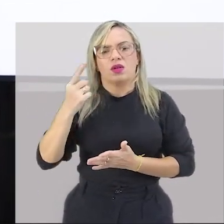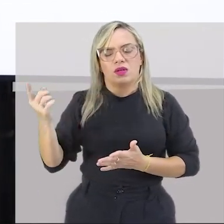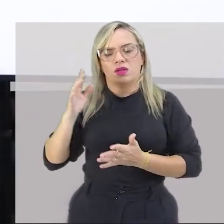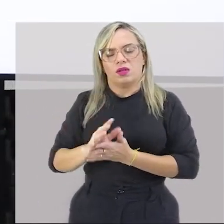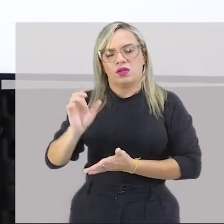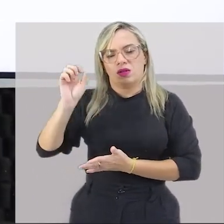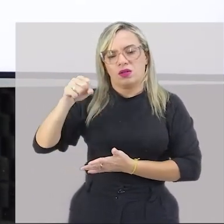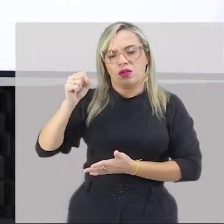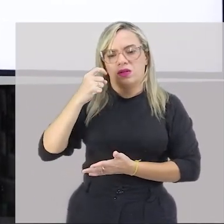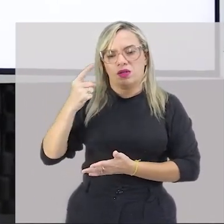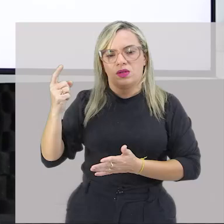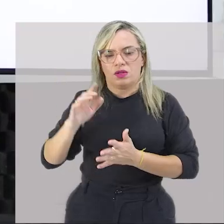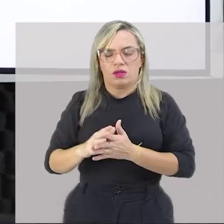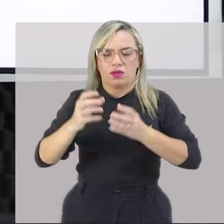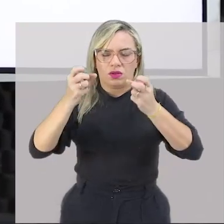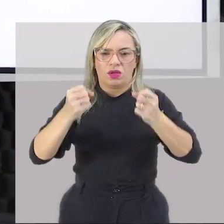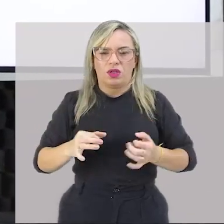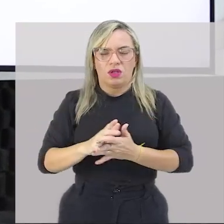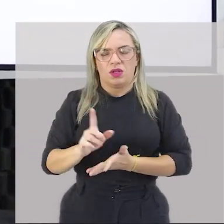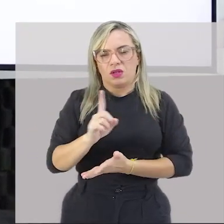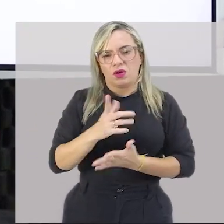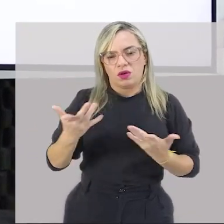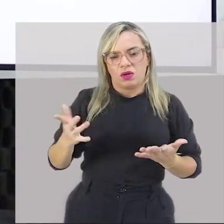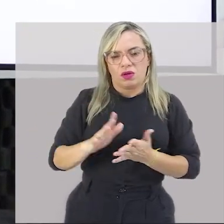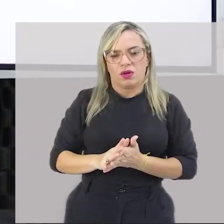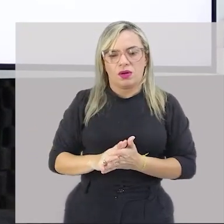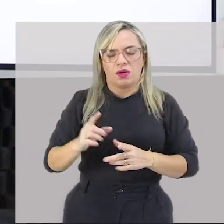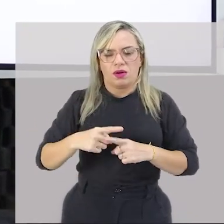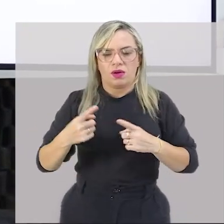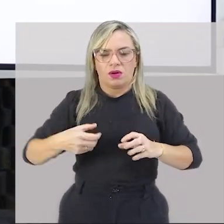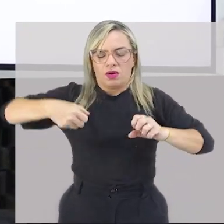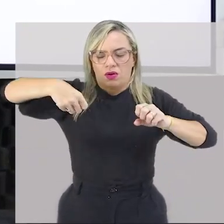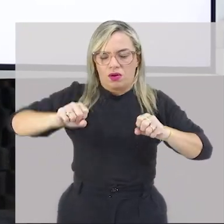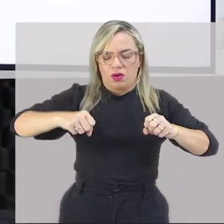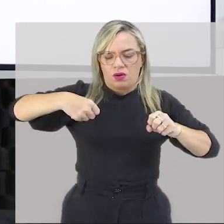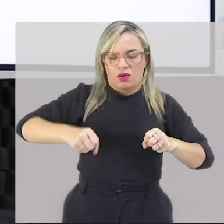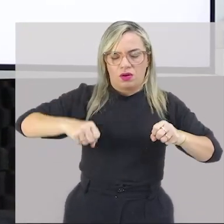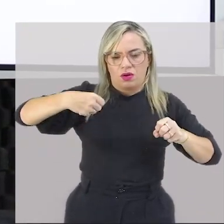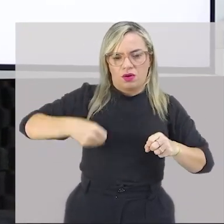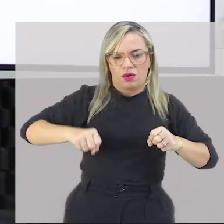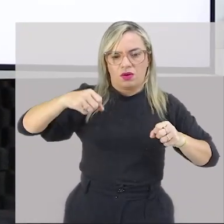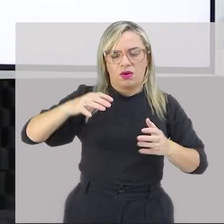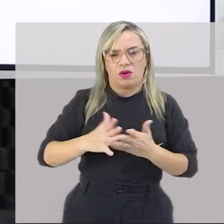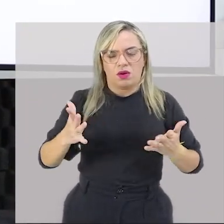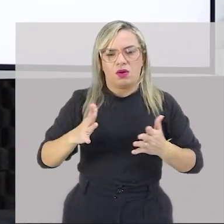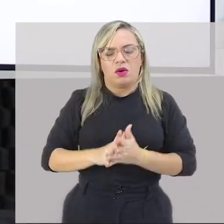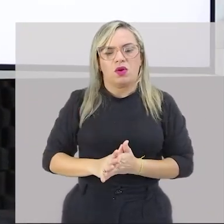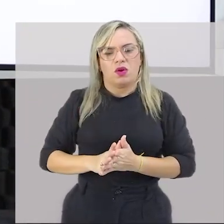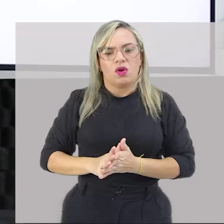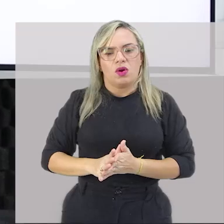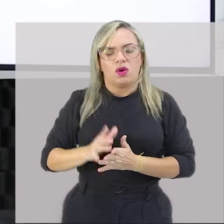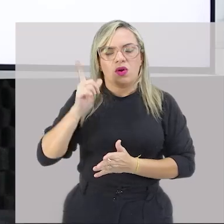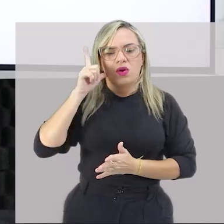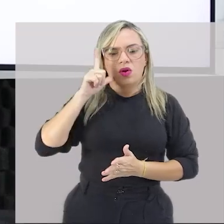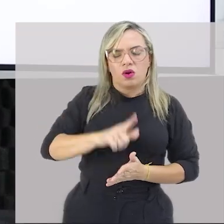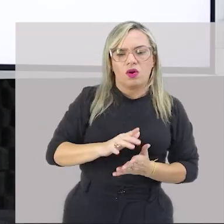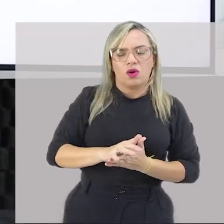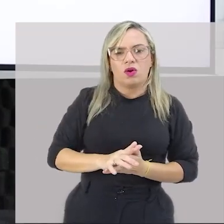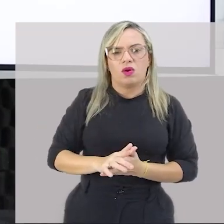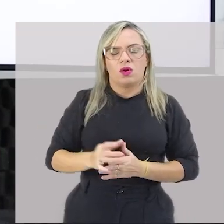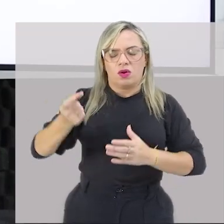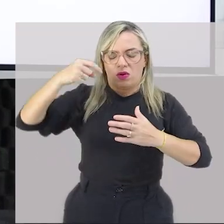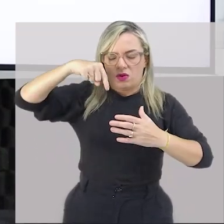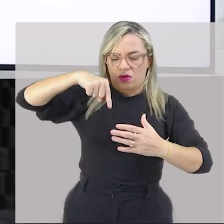assim, apesar dele não ter citado, essas motos, elas conseguem romper bem a resistência do ar. Então, o que faz elas